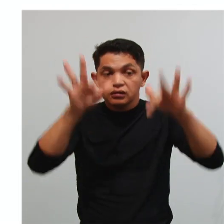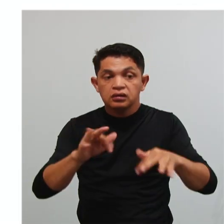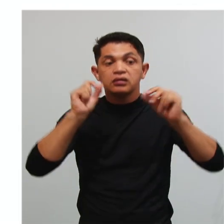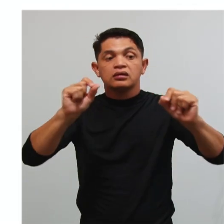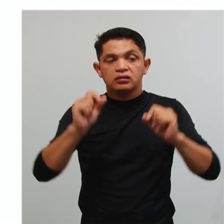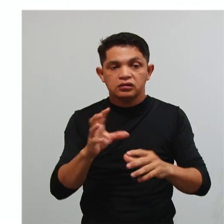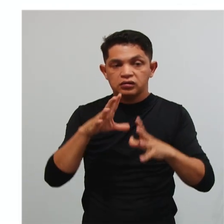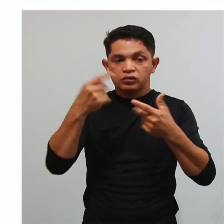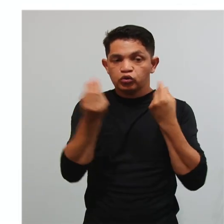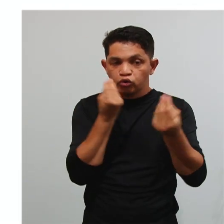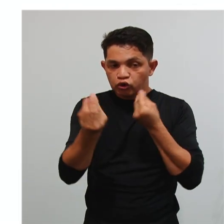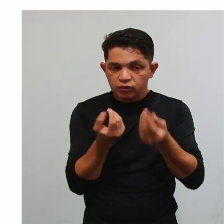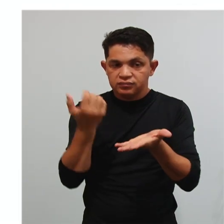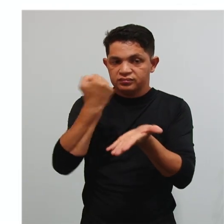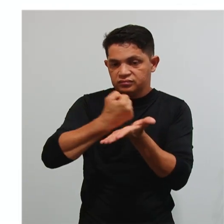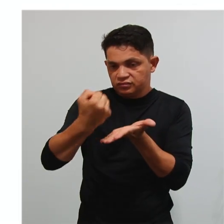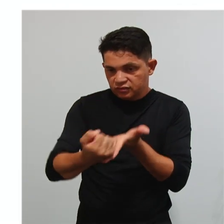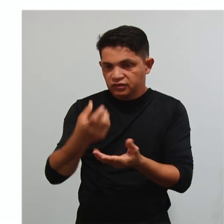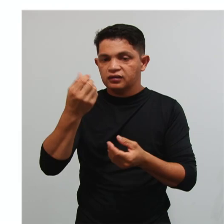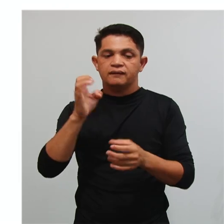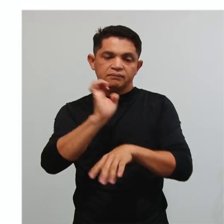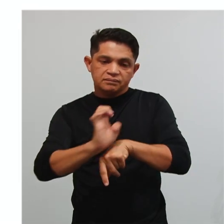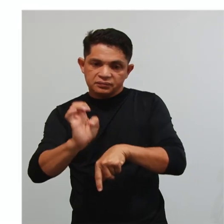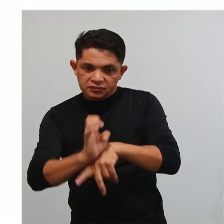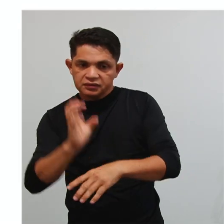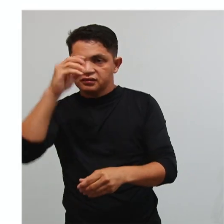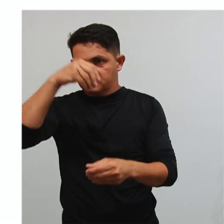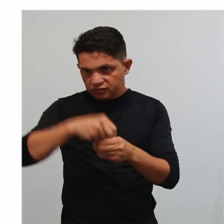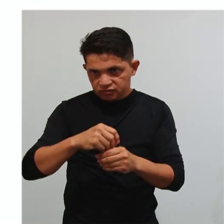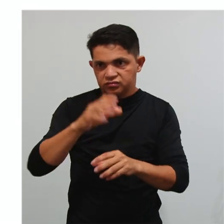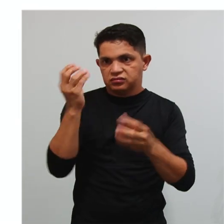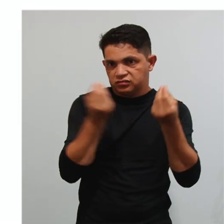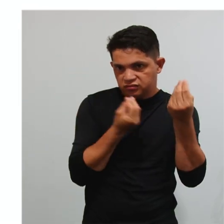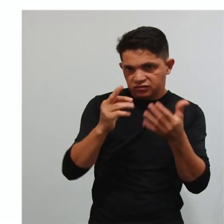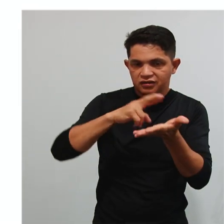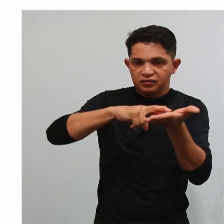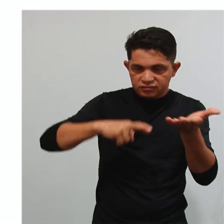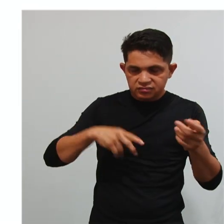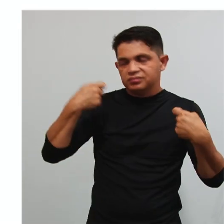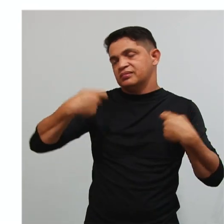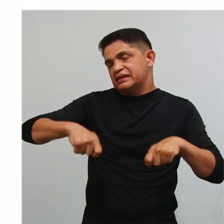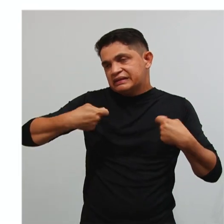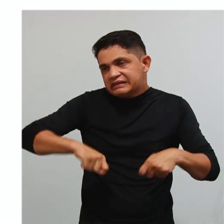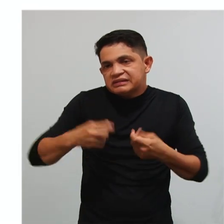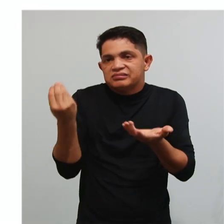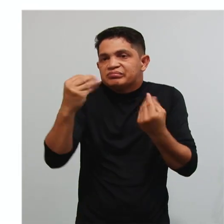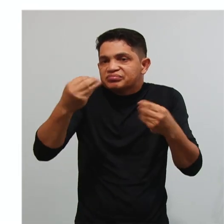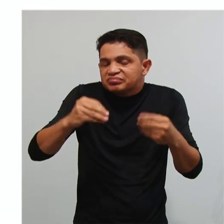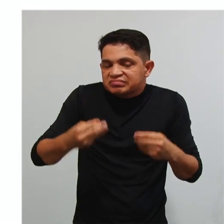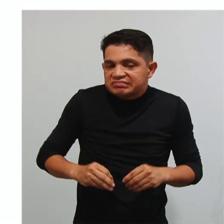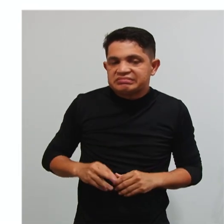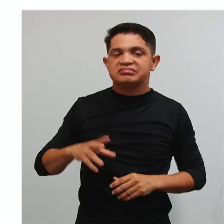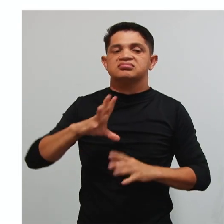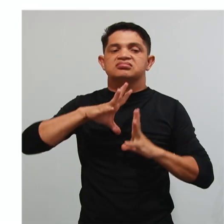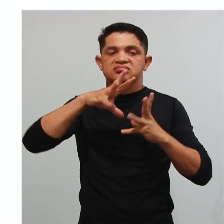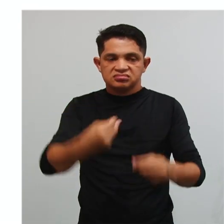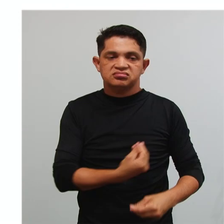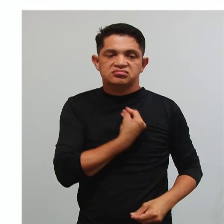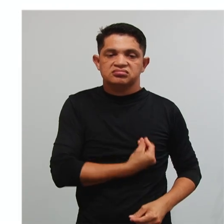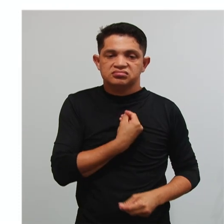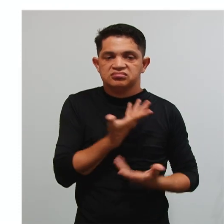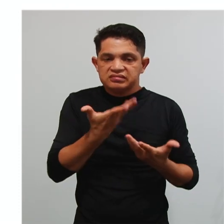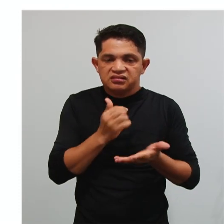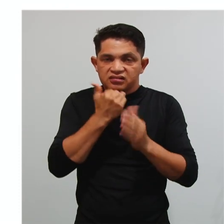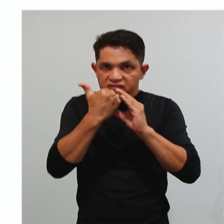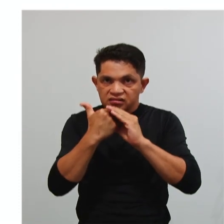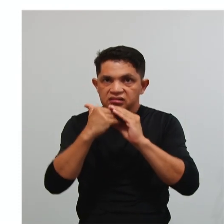é um relatório de estágio, tem uma estrutura. Quando é um relatório de pesquisa, outra estrutura. Quando é um relatório de